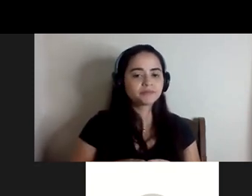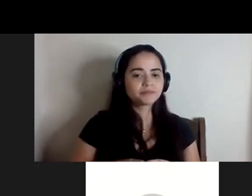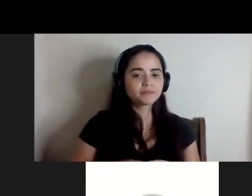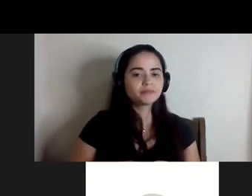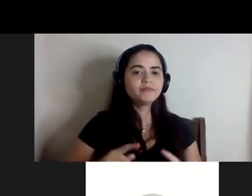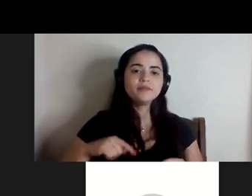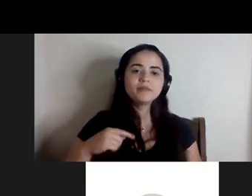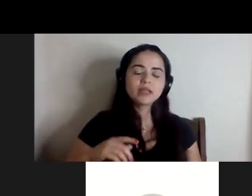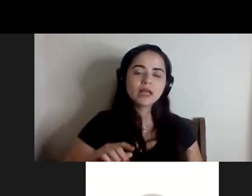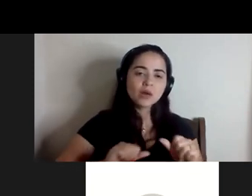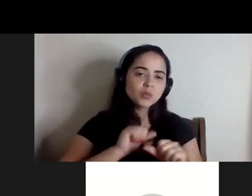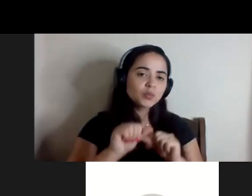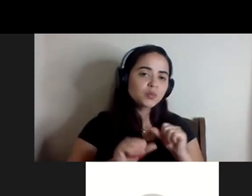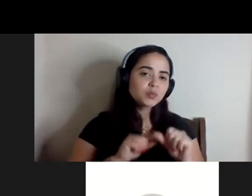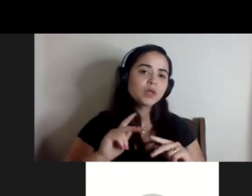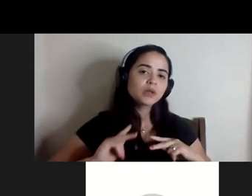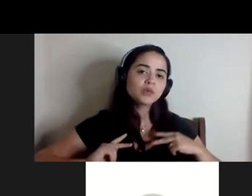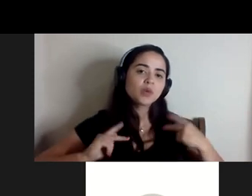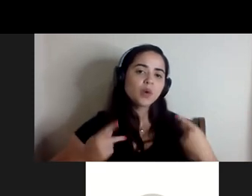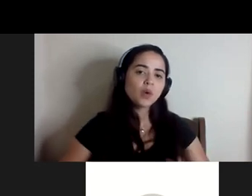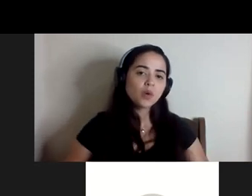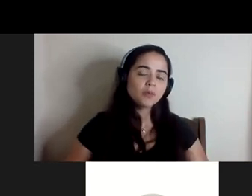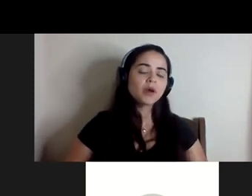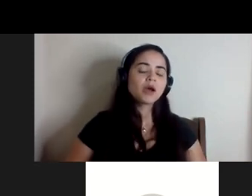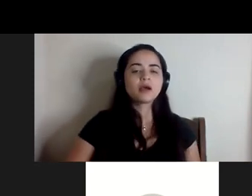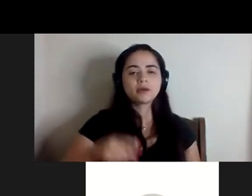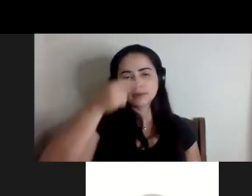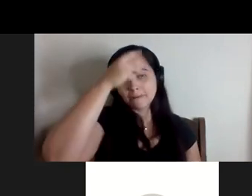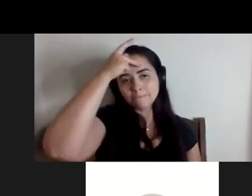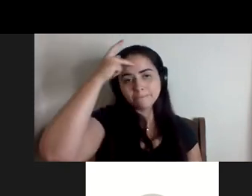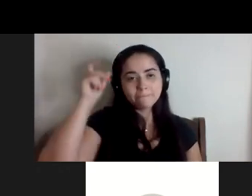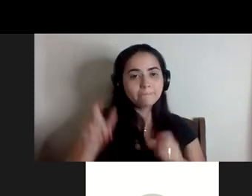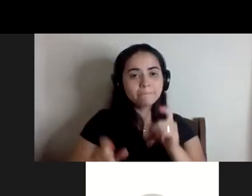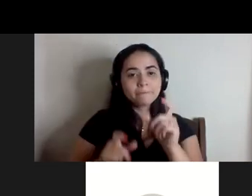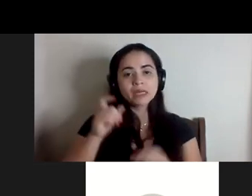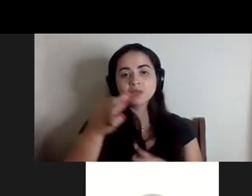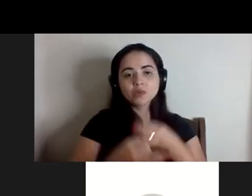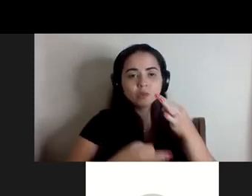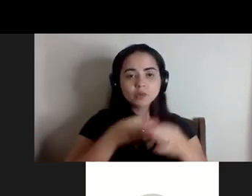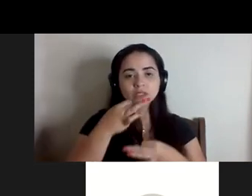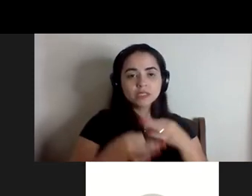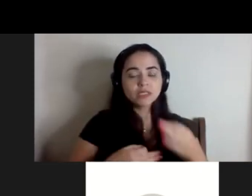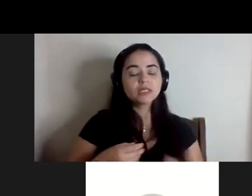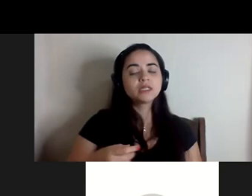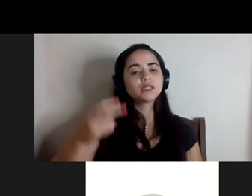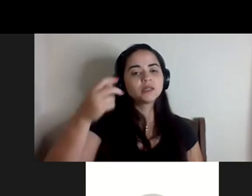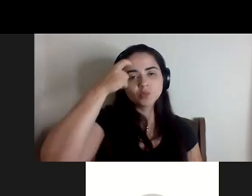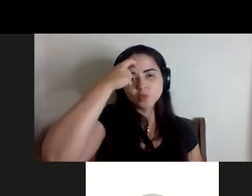humanos, tornar-nos sujeitos críticos, tornar-nos sujeitos